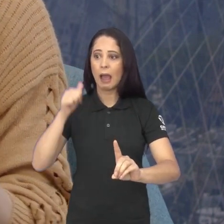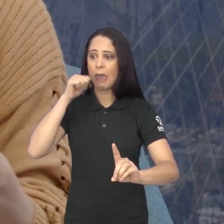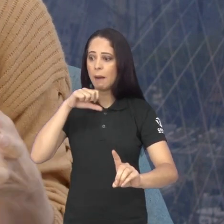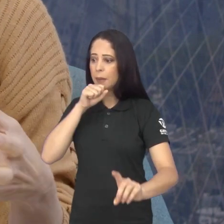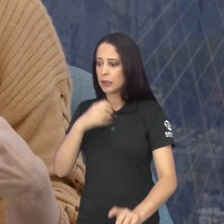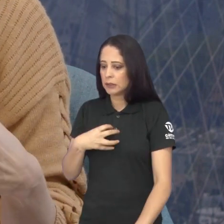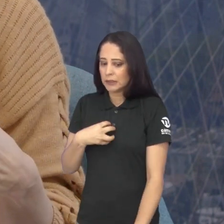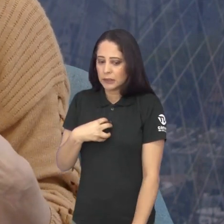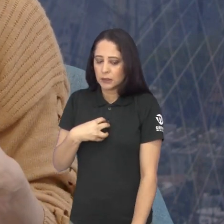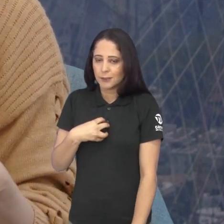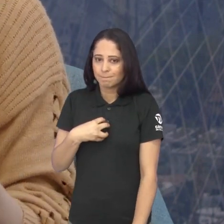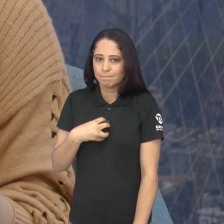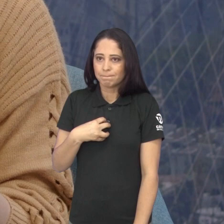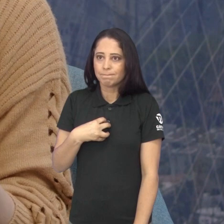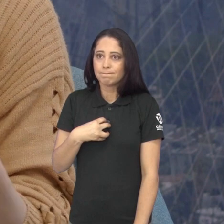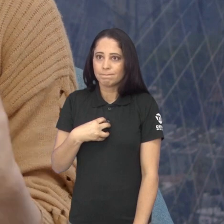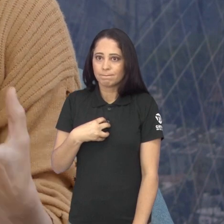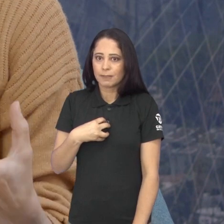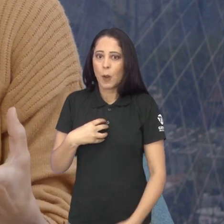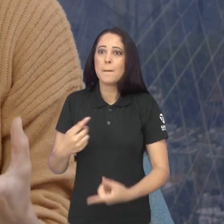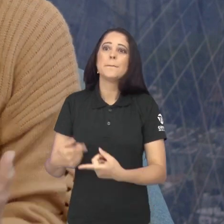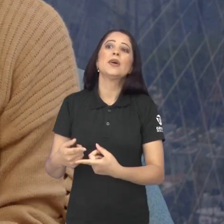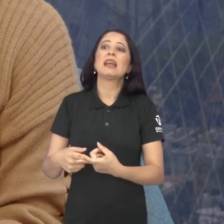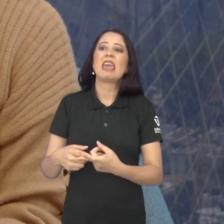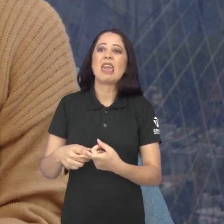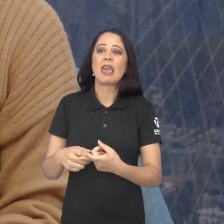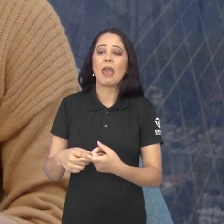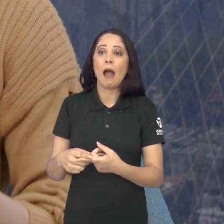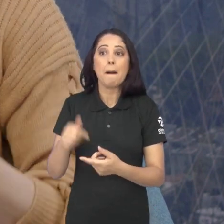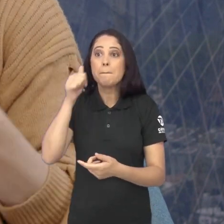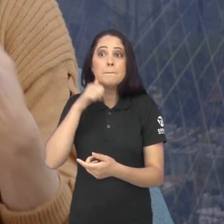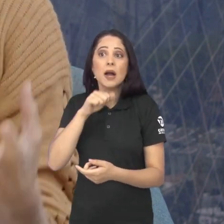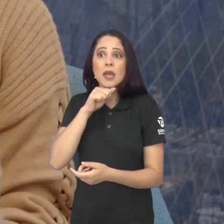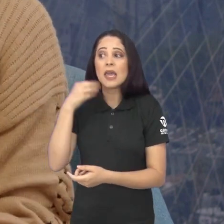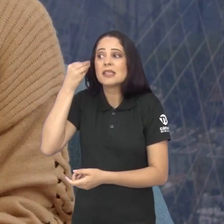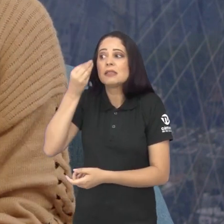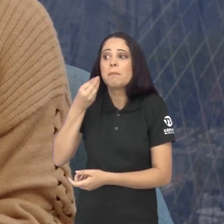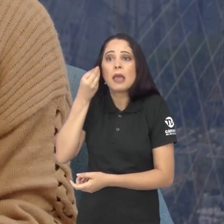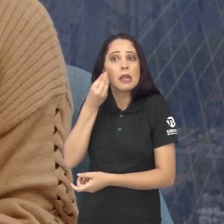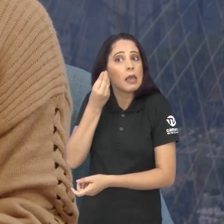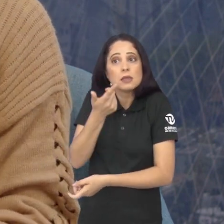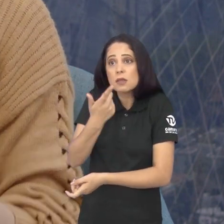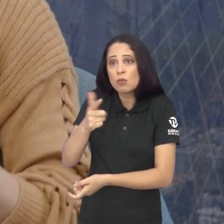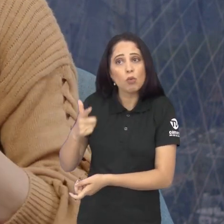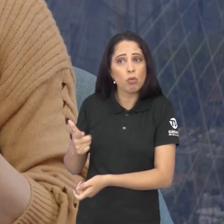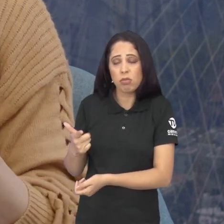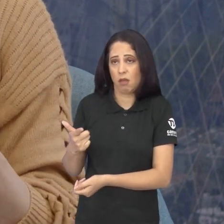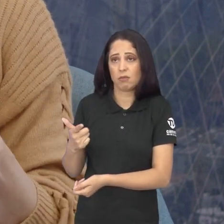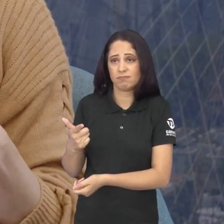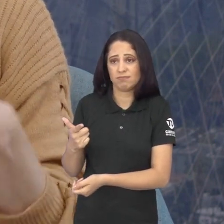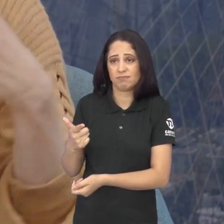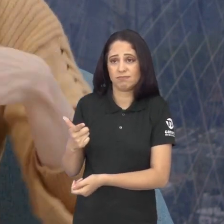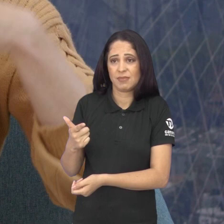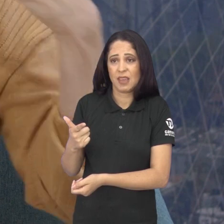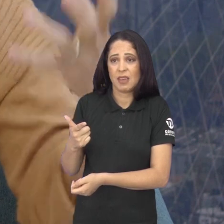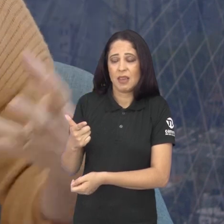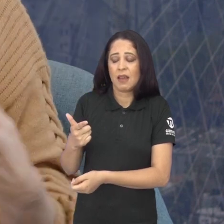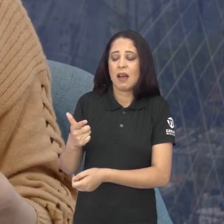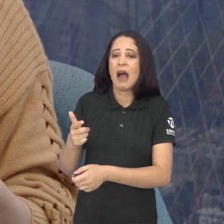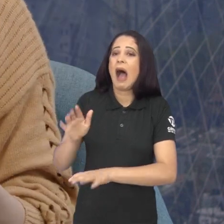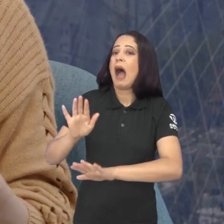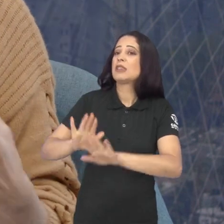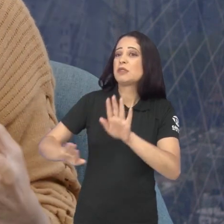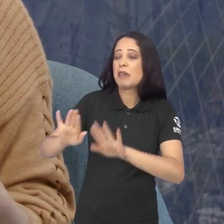num abismo. Porque assim, se você já tinha pouca experiência e pouca informação, né, ou talvez muitas